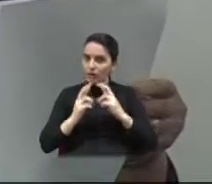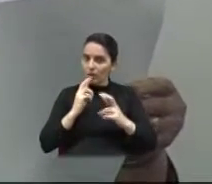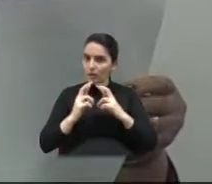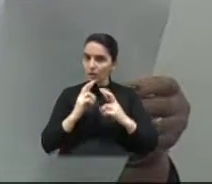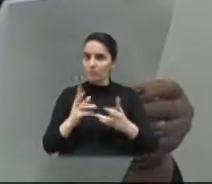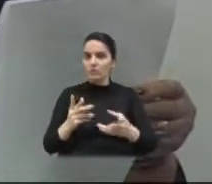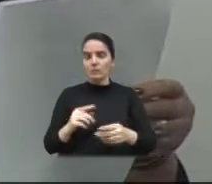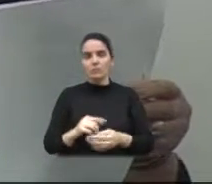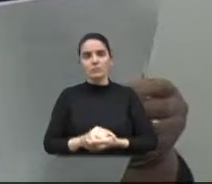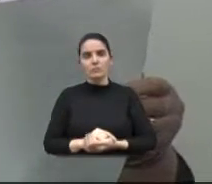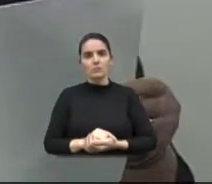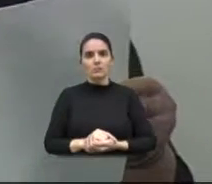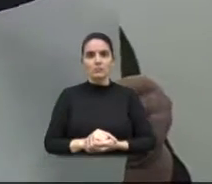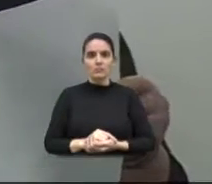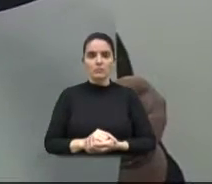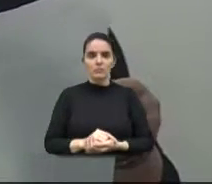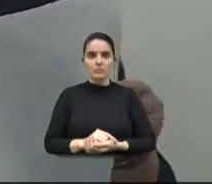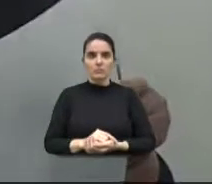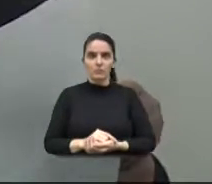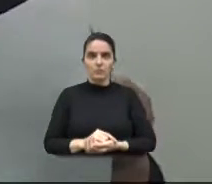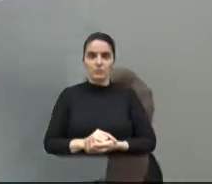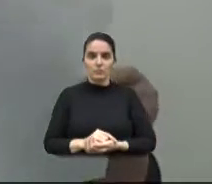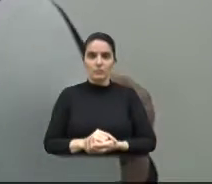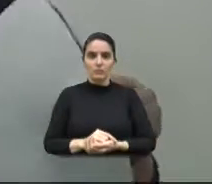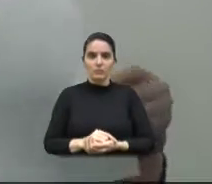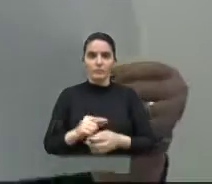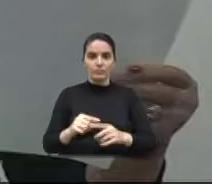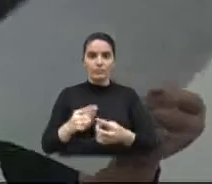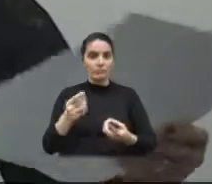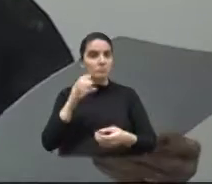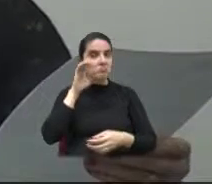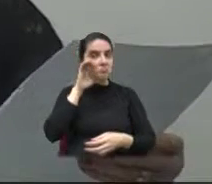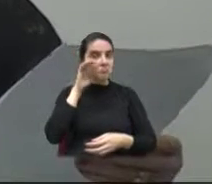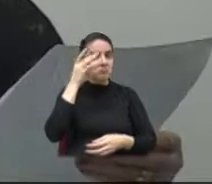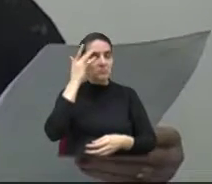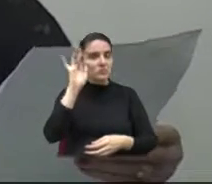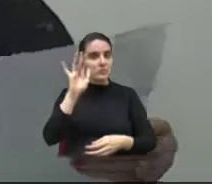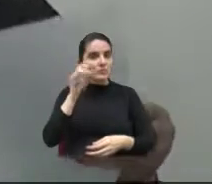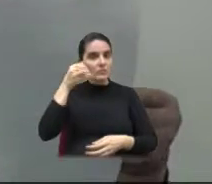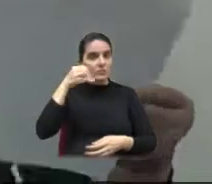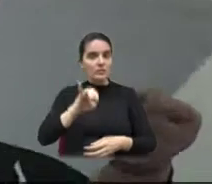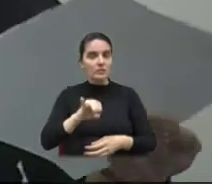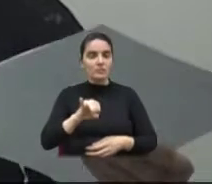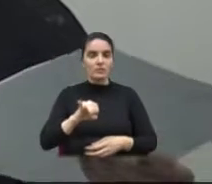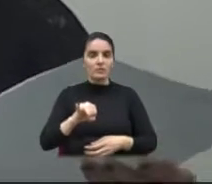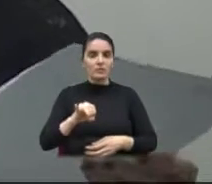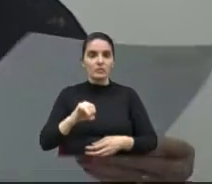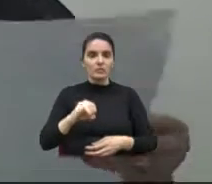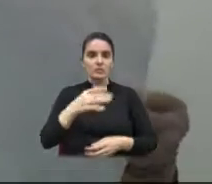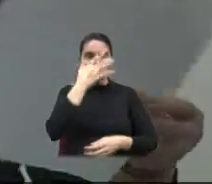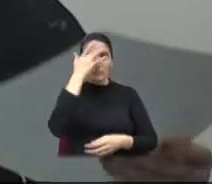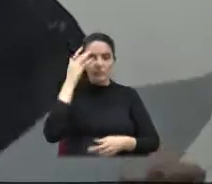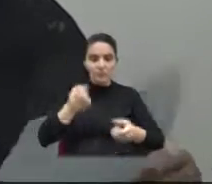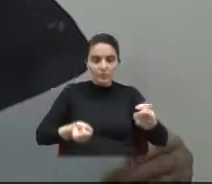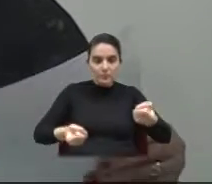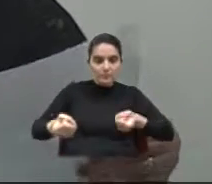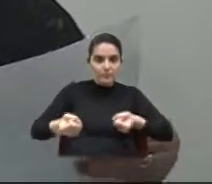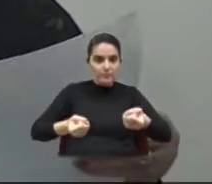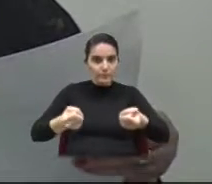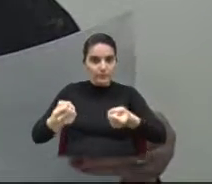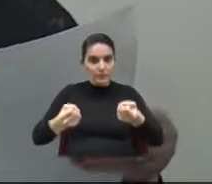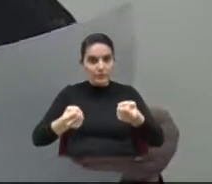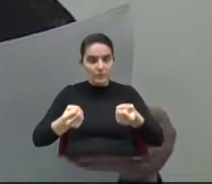o caso, mas eu não sei se esses motoristas estão sendo monitorados, se tem alguém realmente que tenha